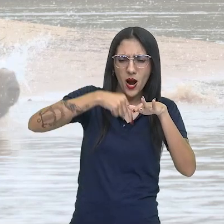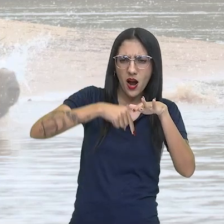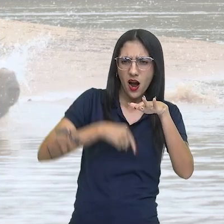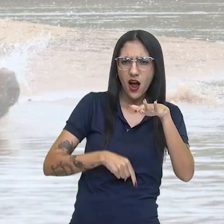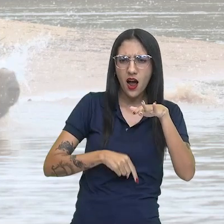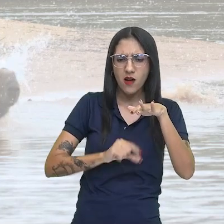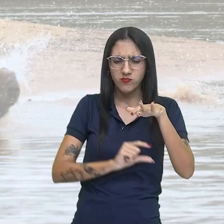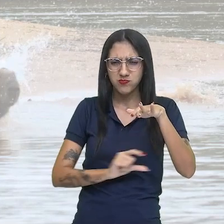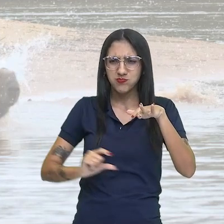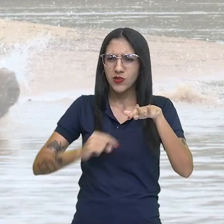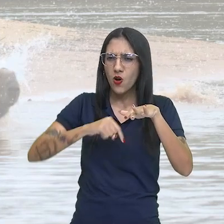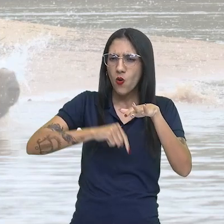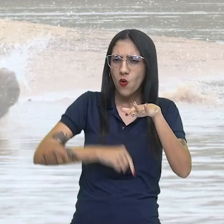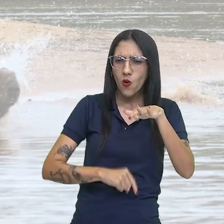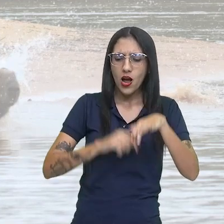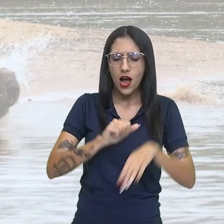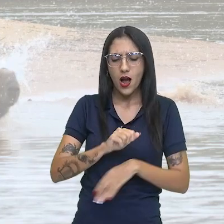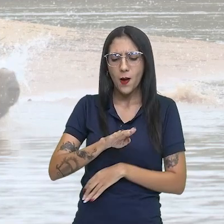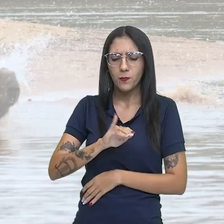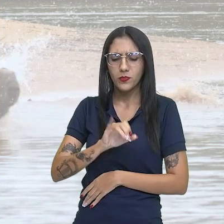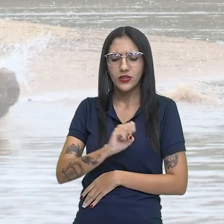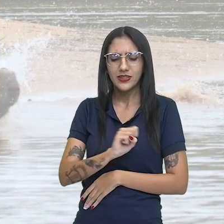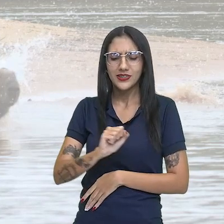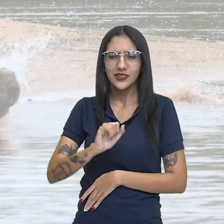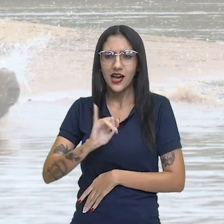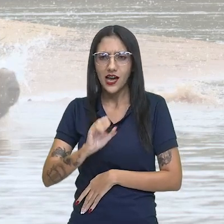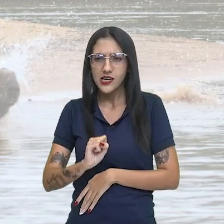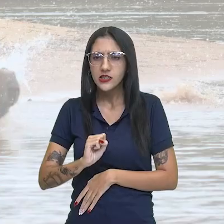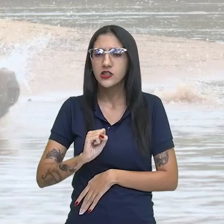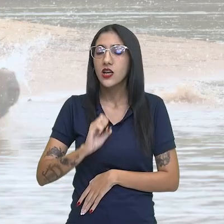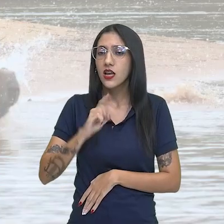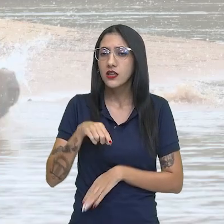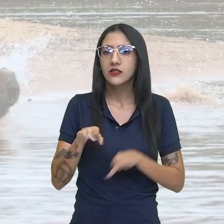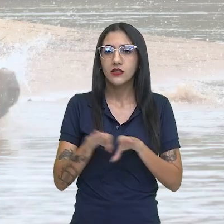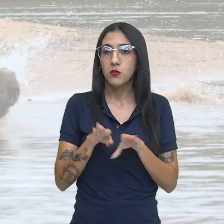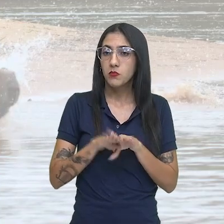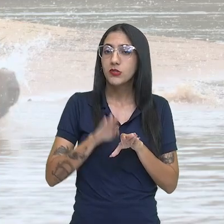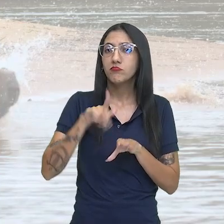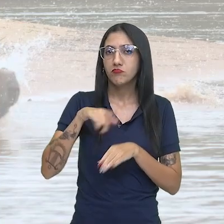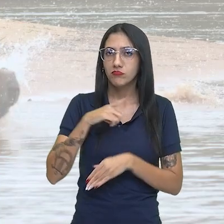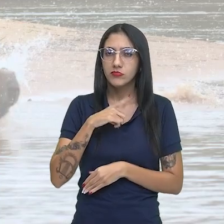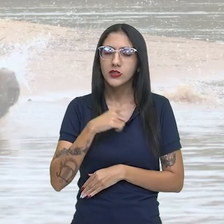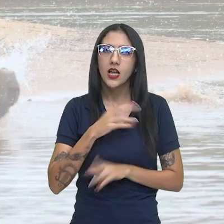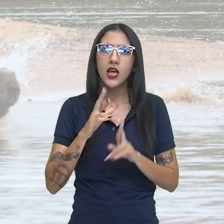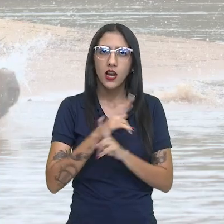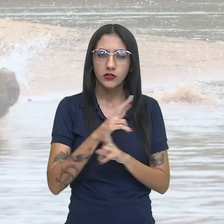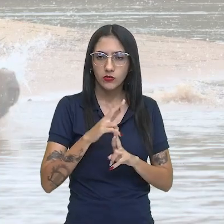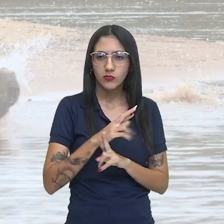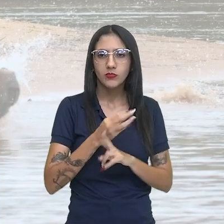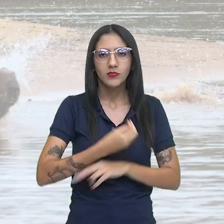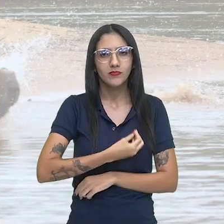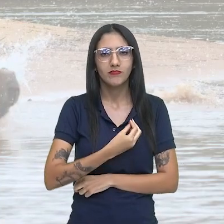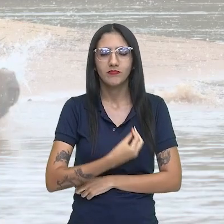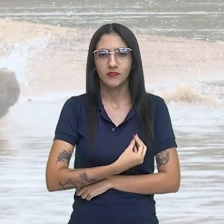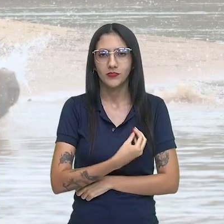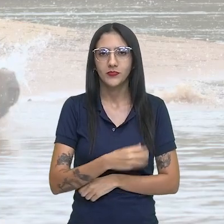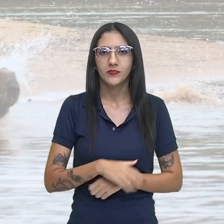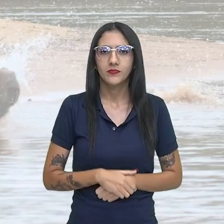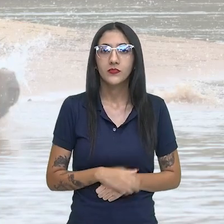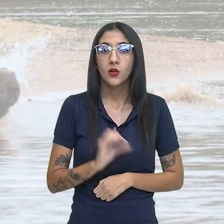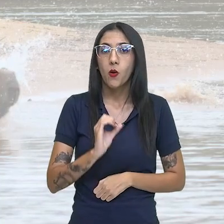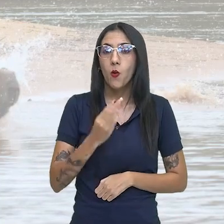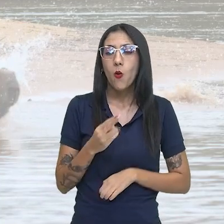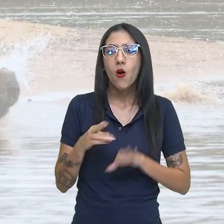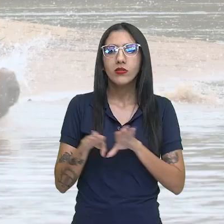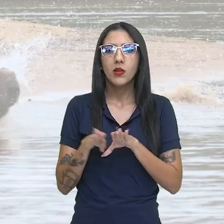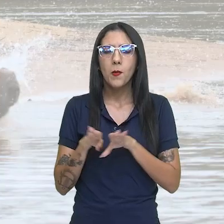abissais, eles também, lá do fundo dos oceanos, né, também fazem parte da biosfera. Ou